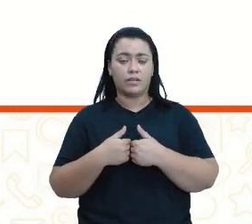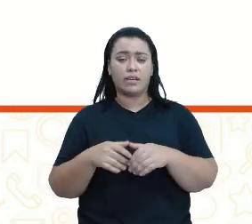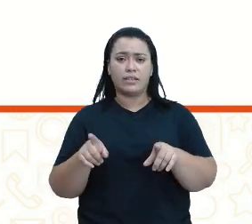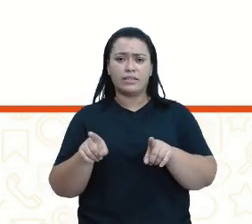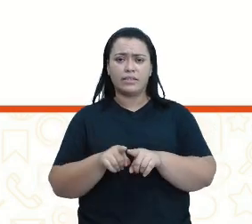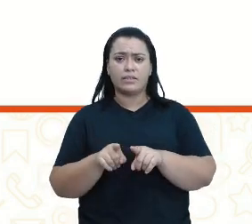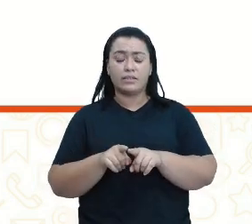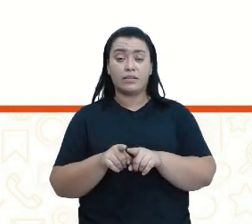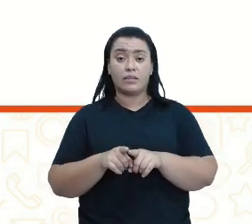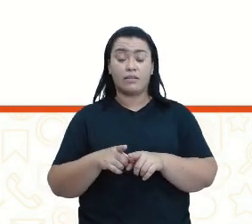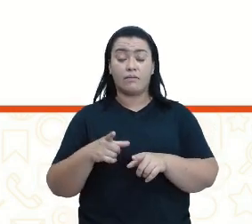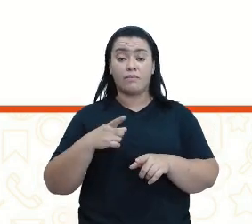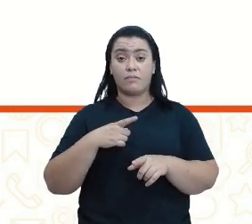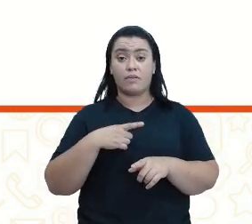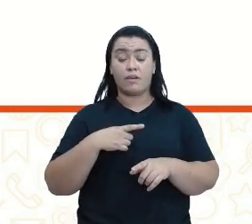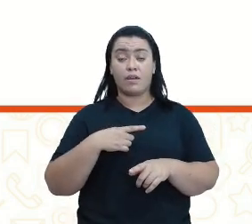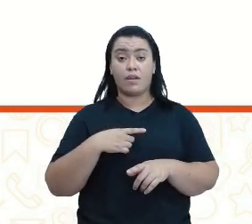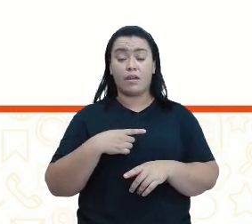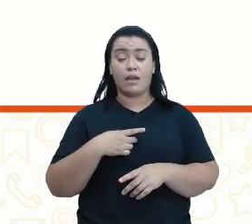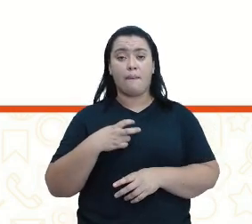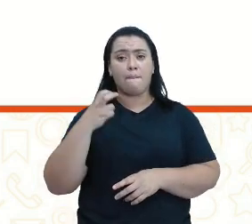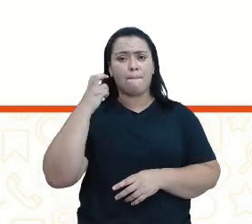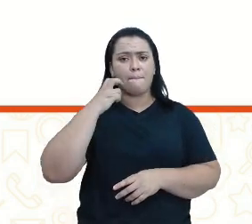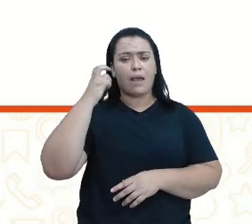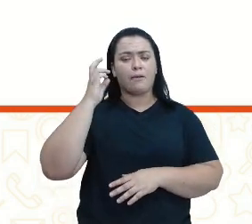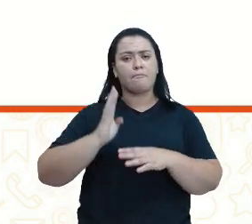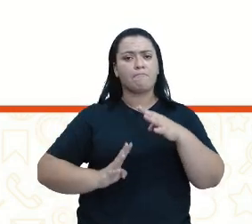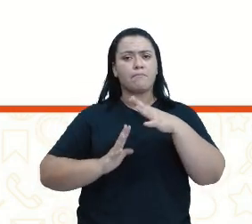com altas habilidades e superdotação.